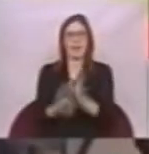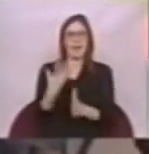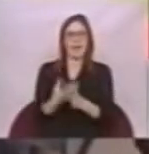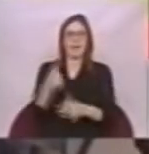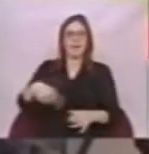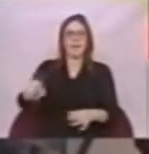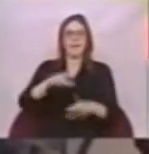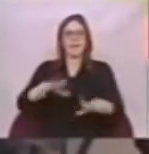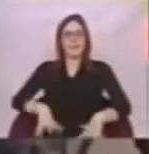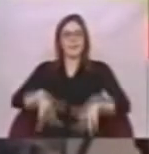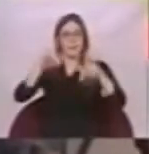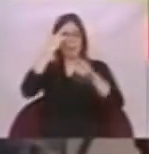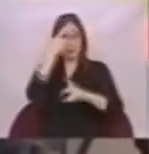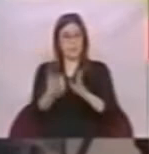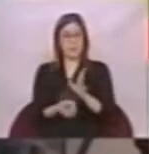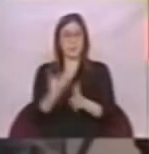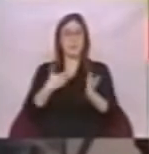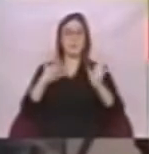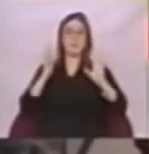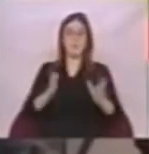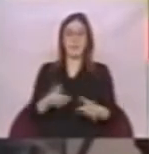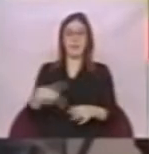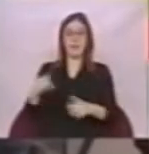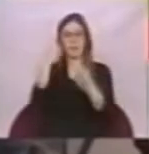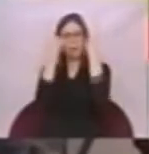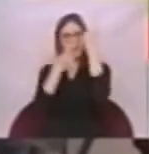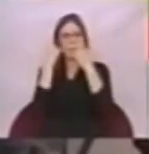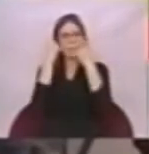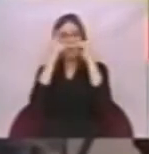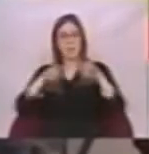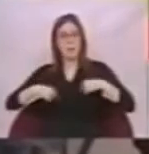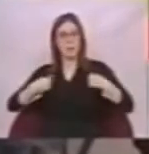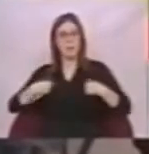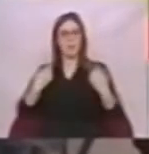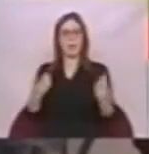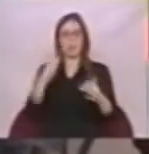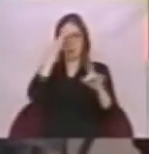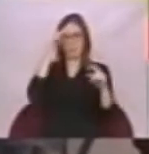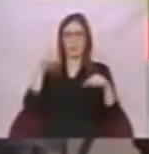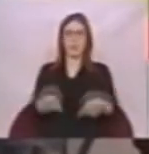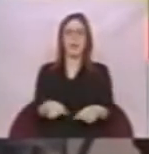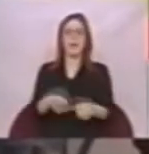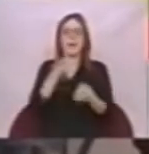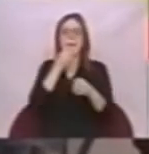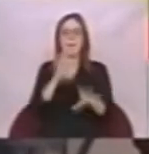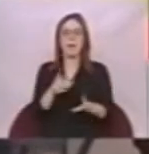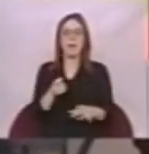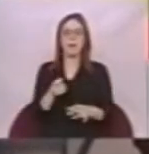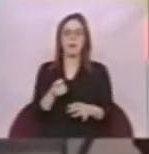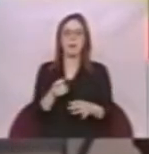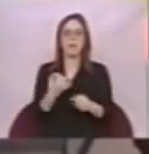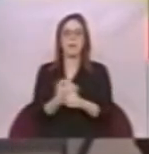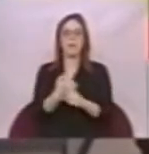criatividade. Para desenvolver essa criatividade, precisamos que eles pensem por eles. O professor aqui perde um pouco aquela função principal.